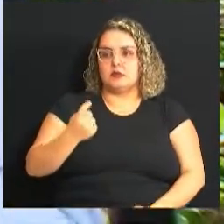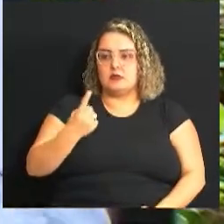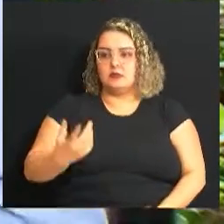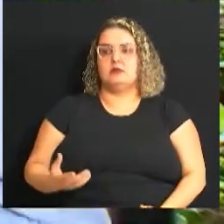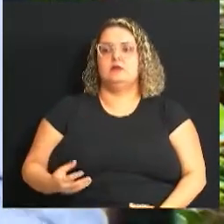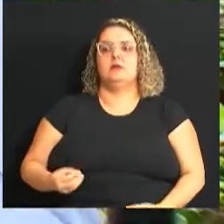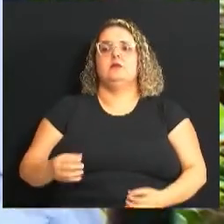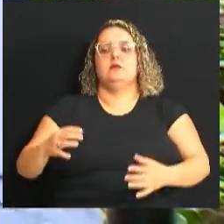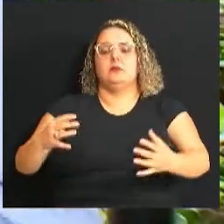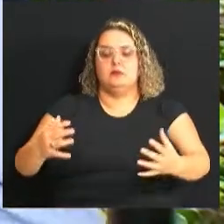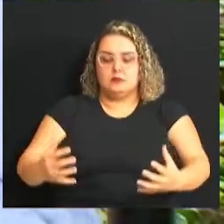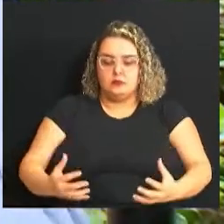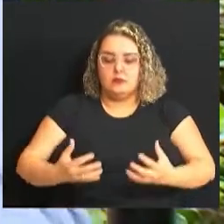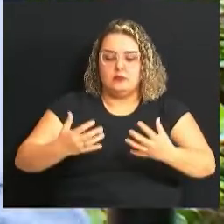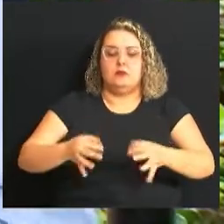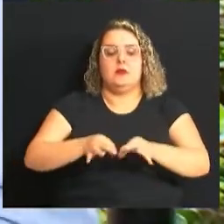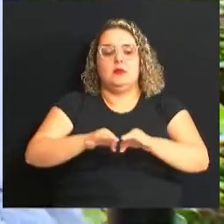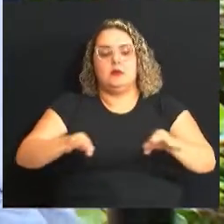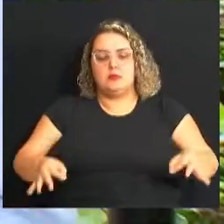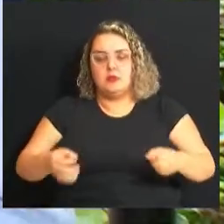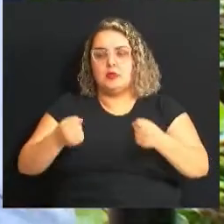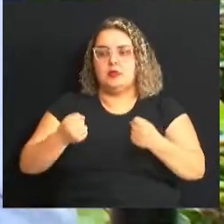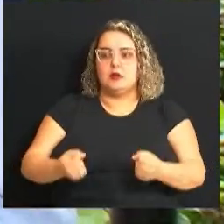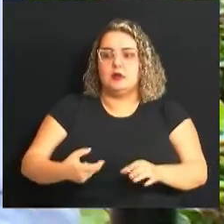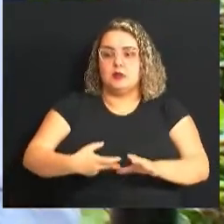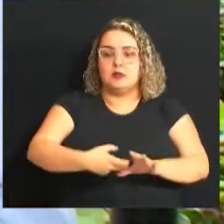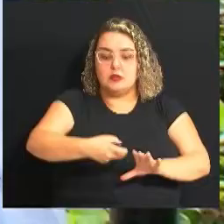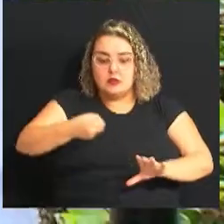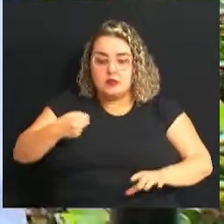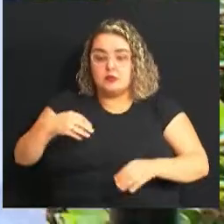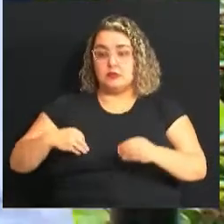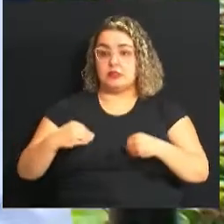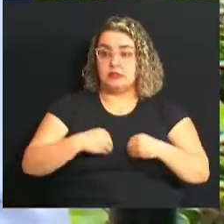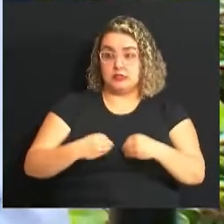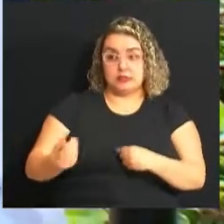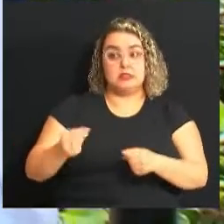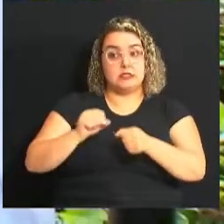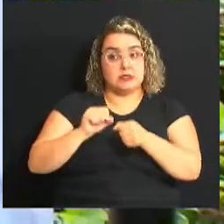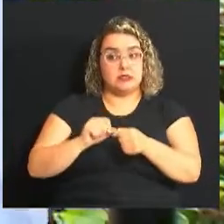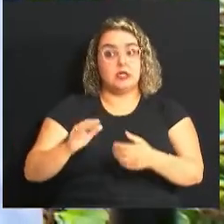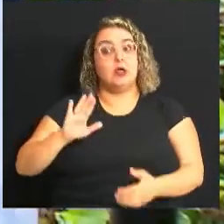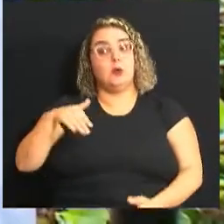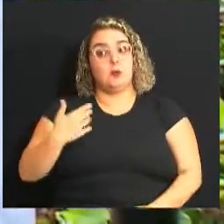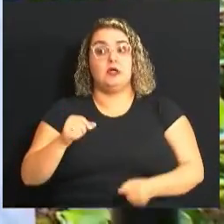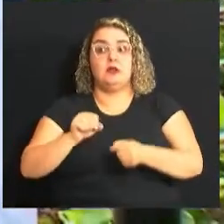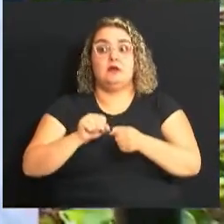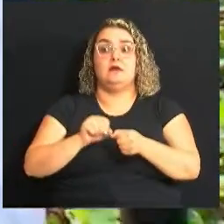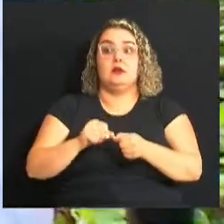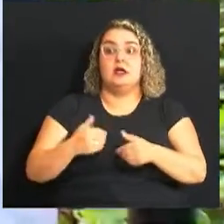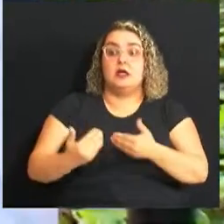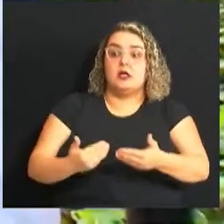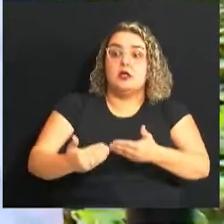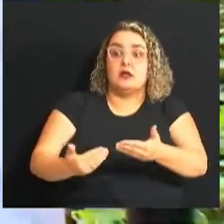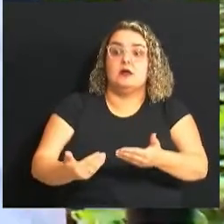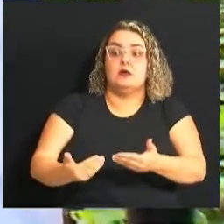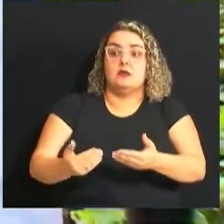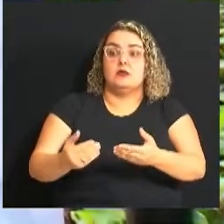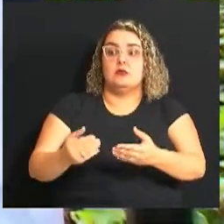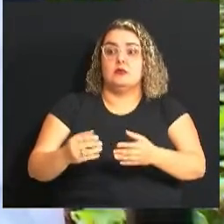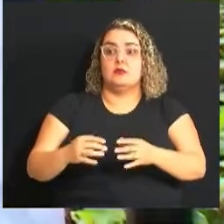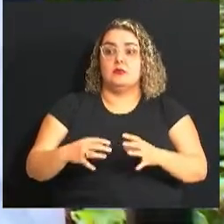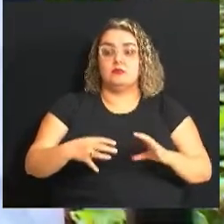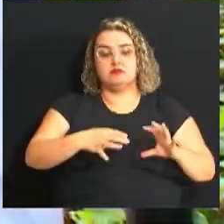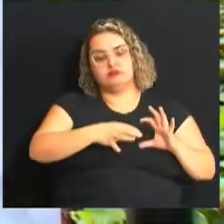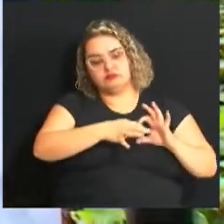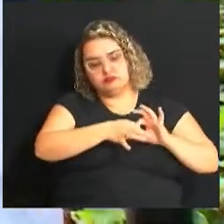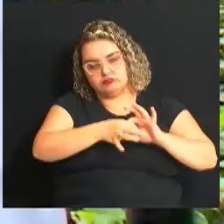pegar, tem que medir, tem que pesar, tem que tirar sangue, tem que fazer exames. Quando a gente vai fazer esse procedimento, a gente monta um circo, geralmente